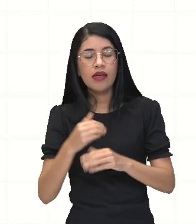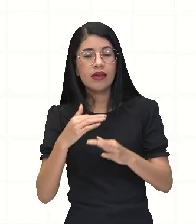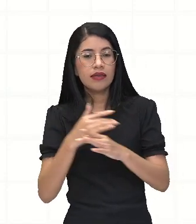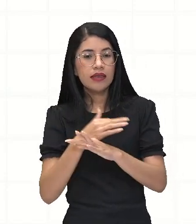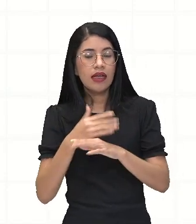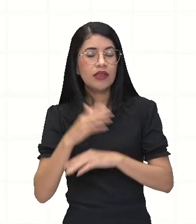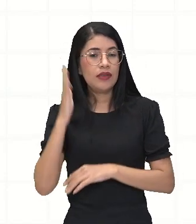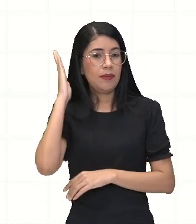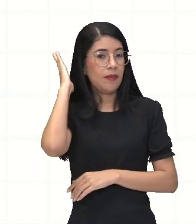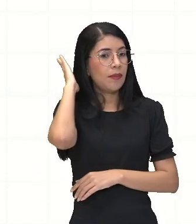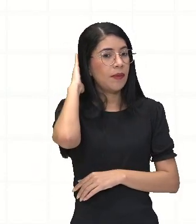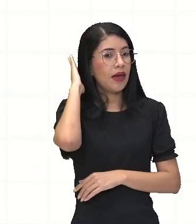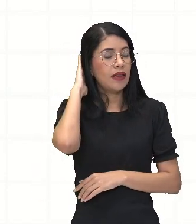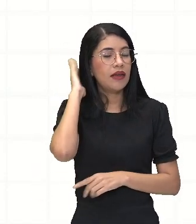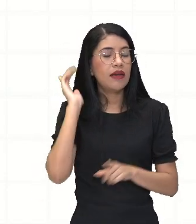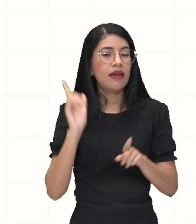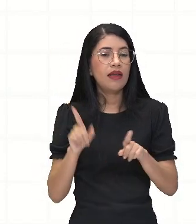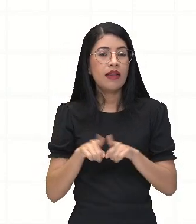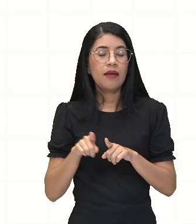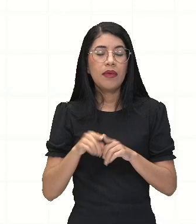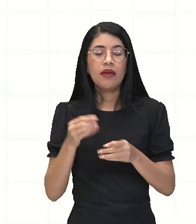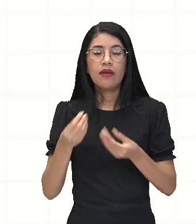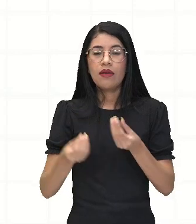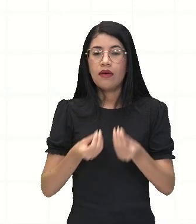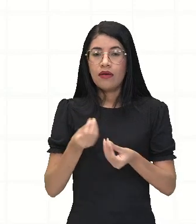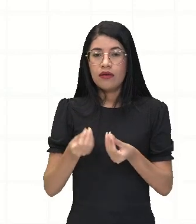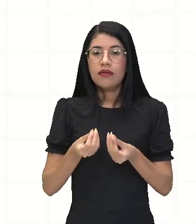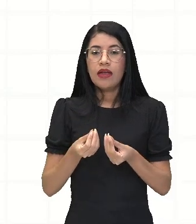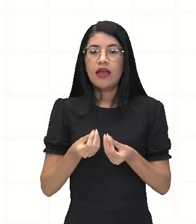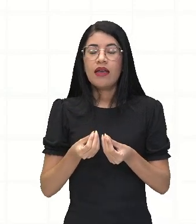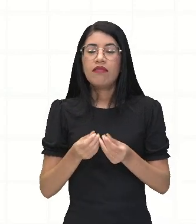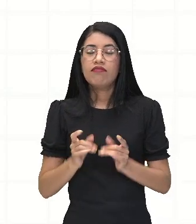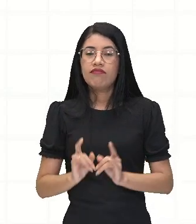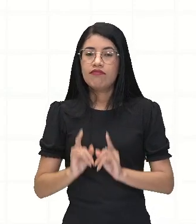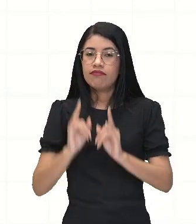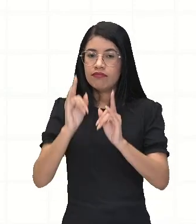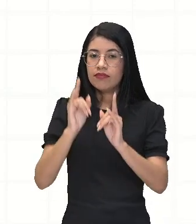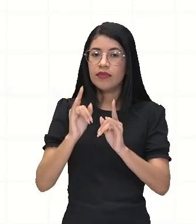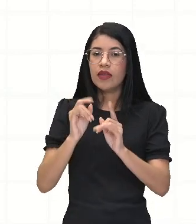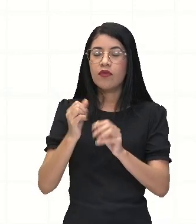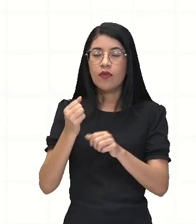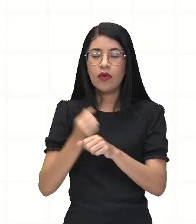a partir do Forte do Presépio, que foi instalado em